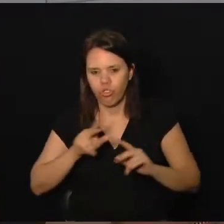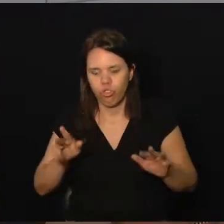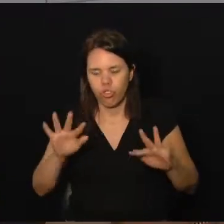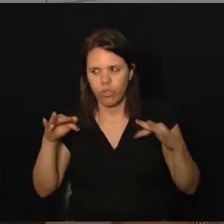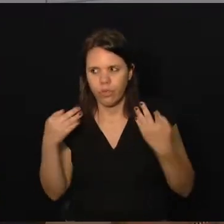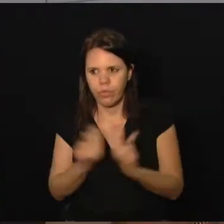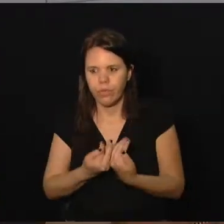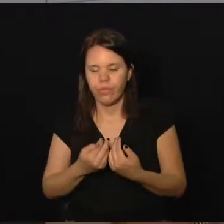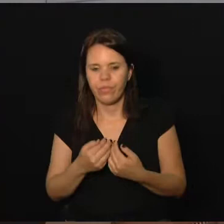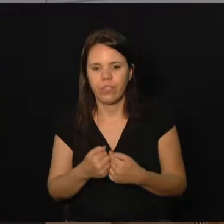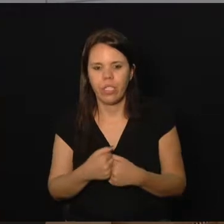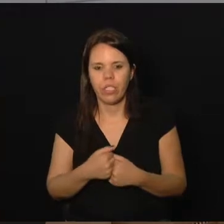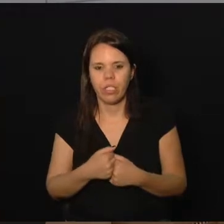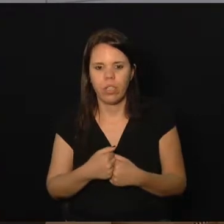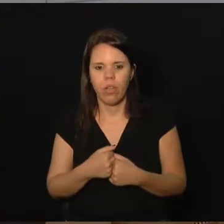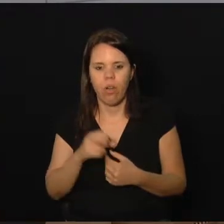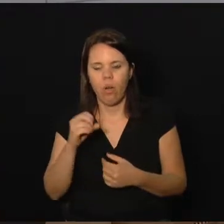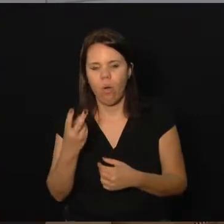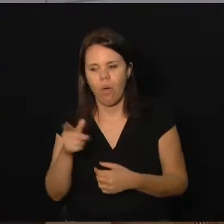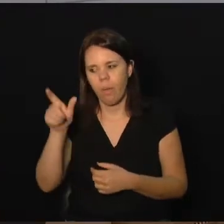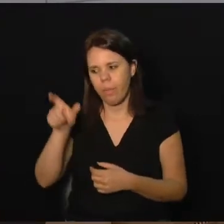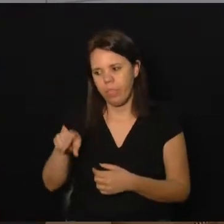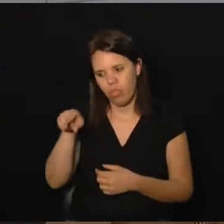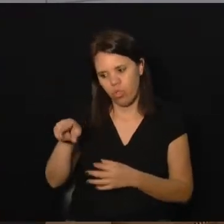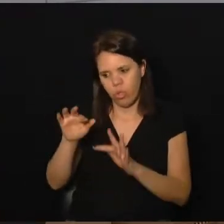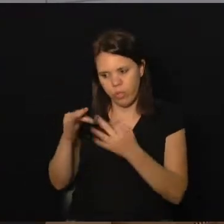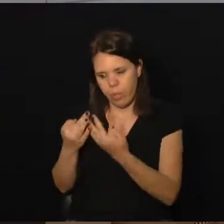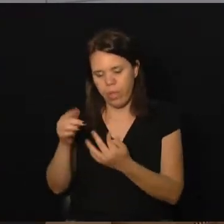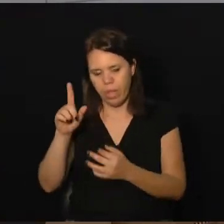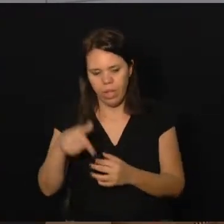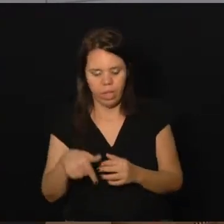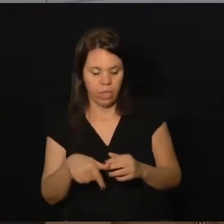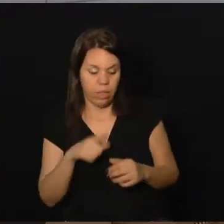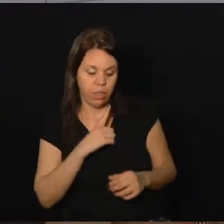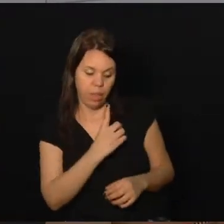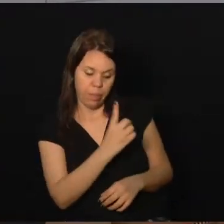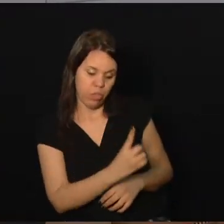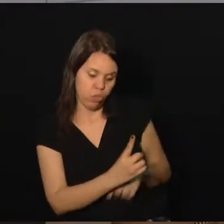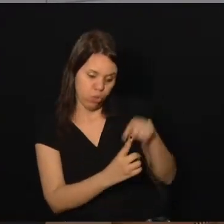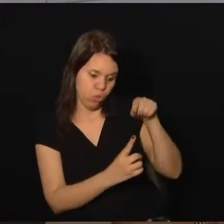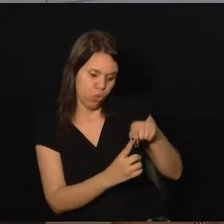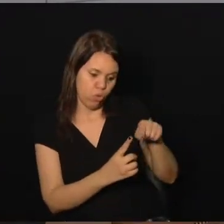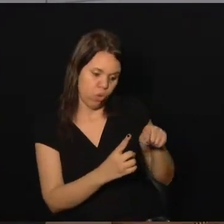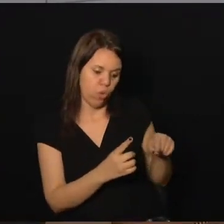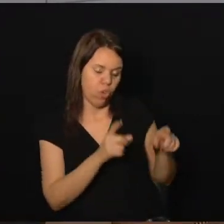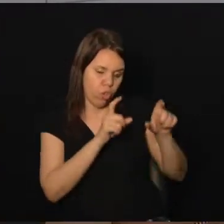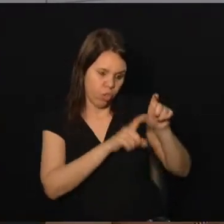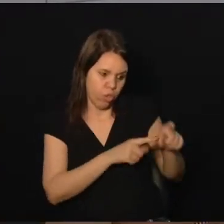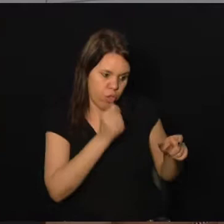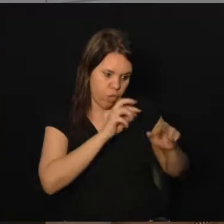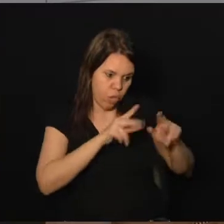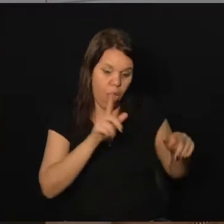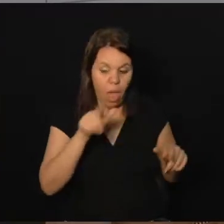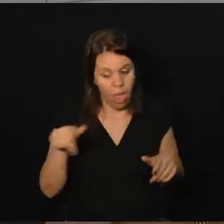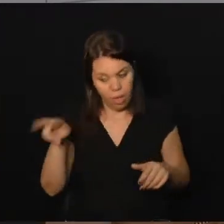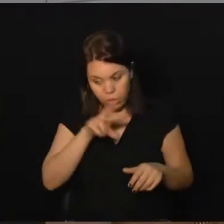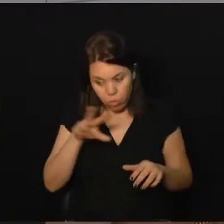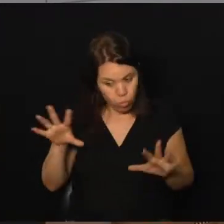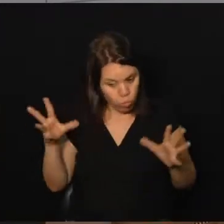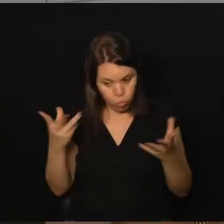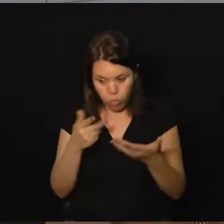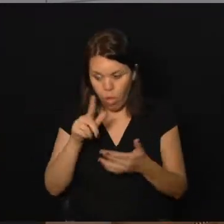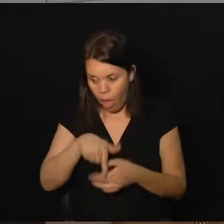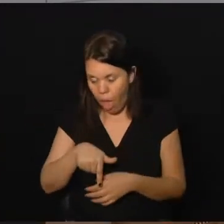nessa situação, nós falamos o codependente e o dependente. Mas não podemos esquecer que são humanos, são